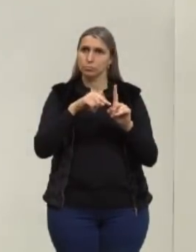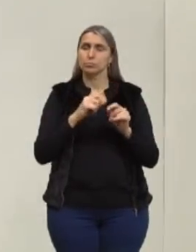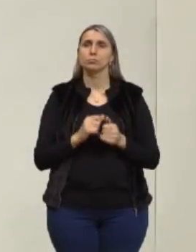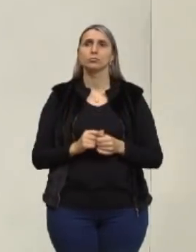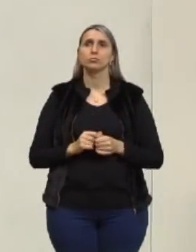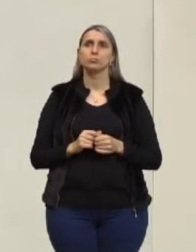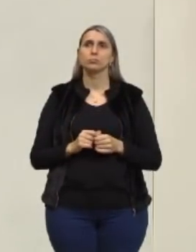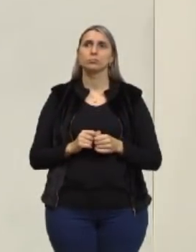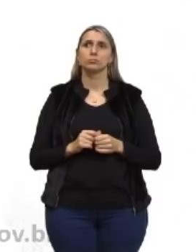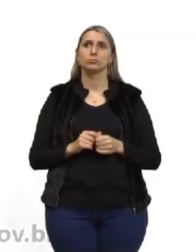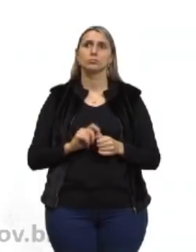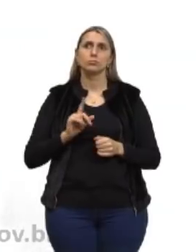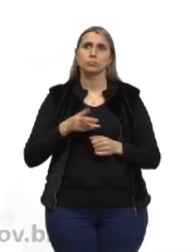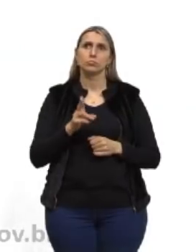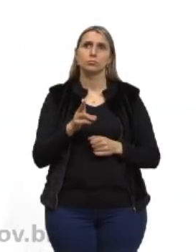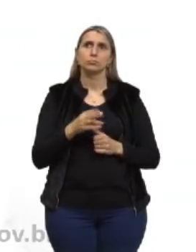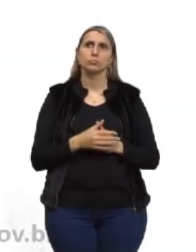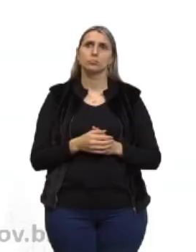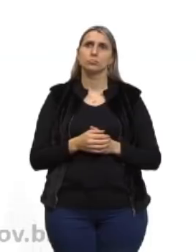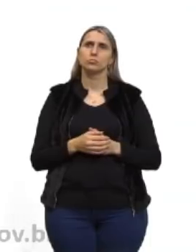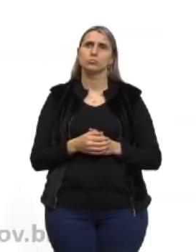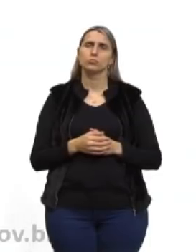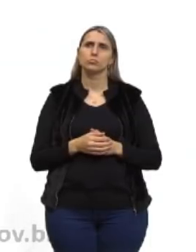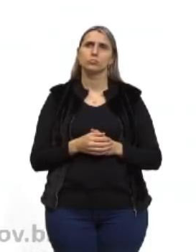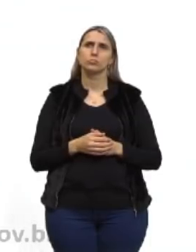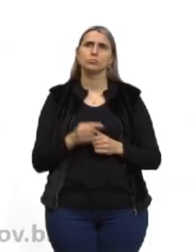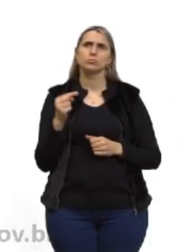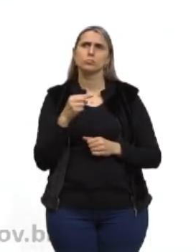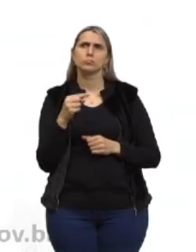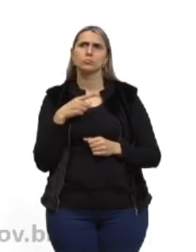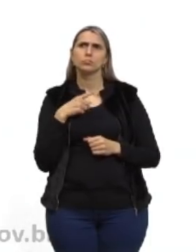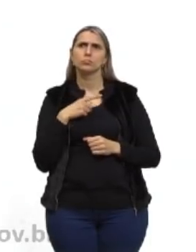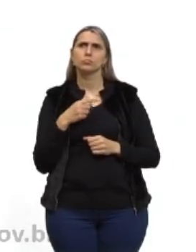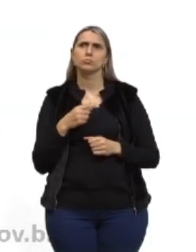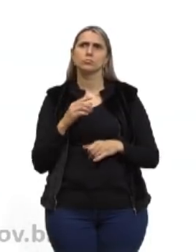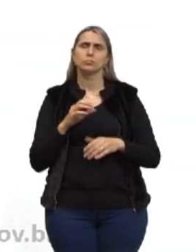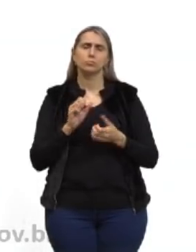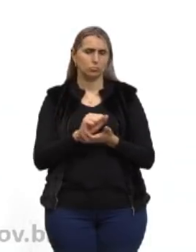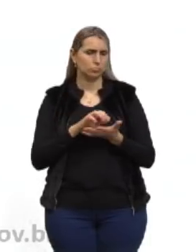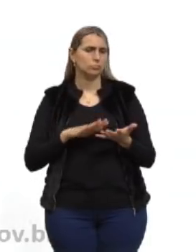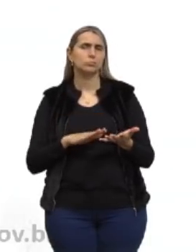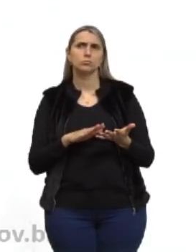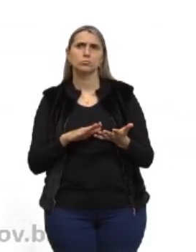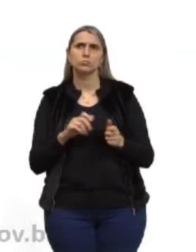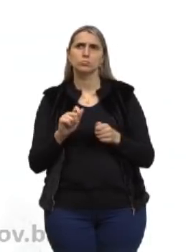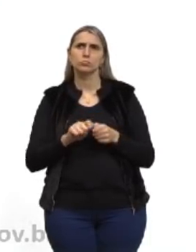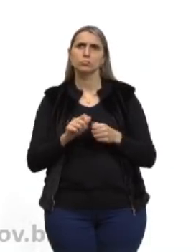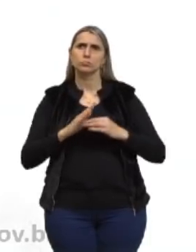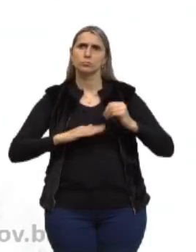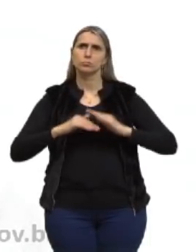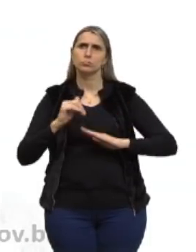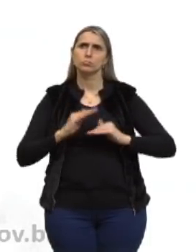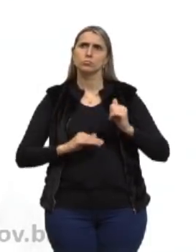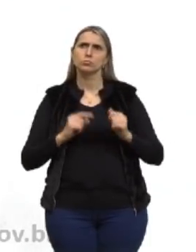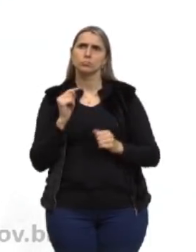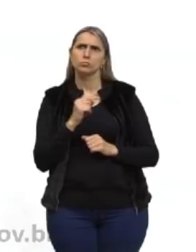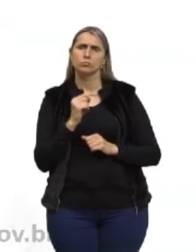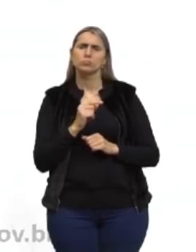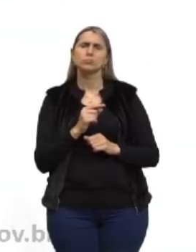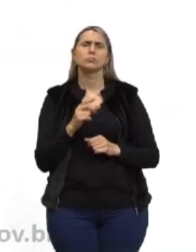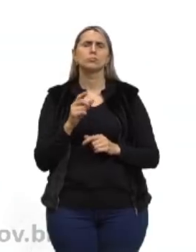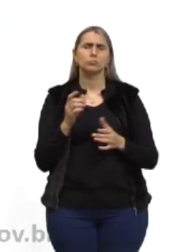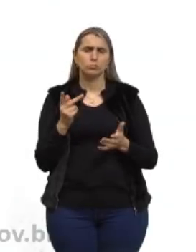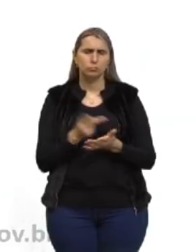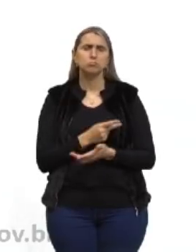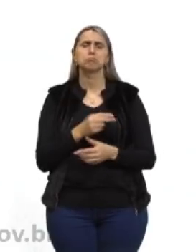combustão tá vamos adiante e aí o que que tem aqui um exercício esses exercícios são bem